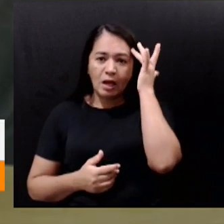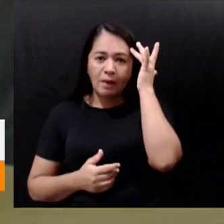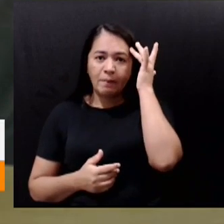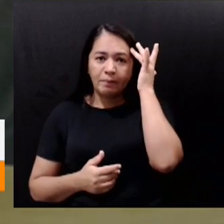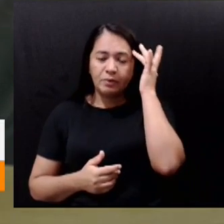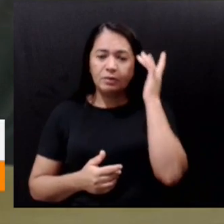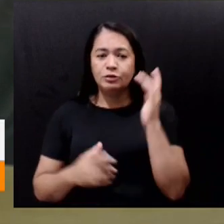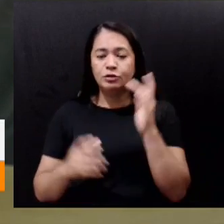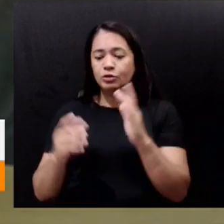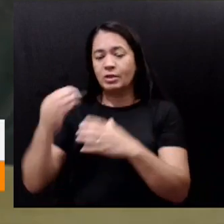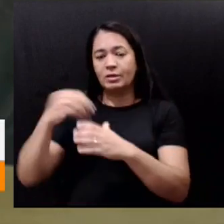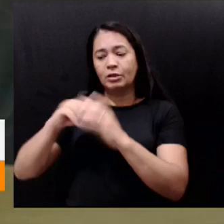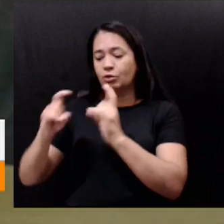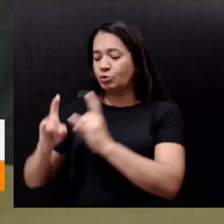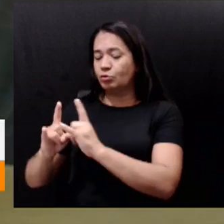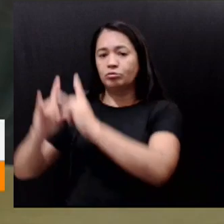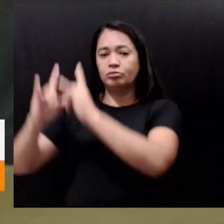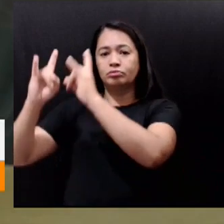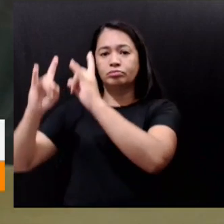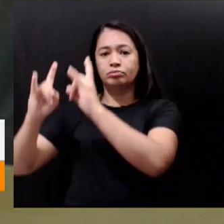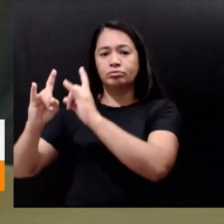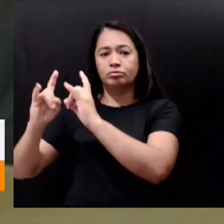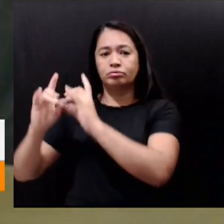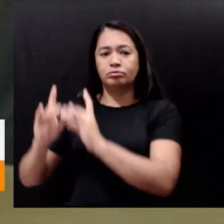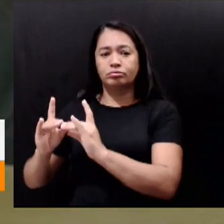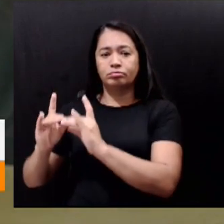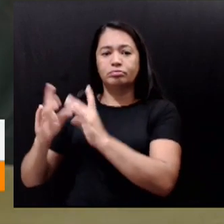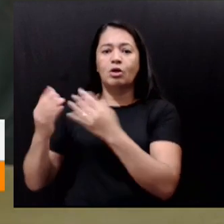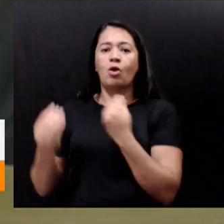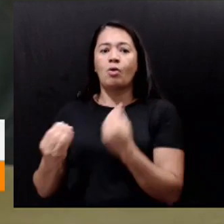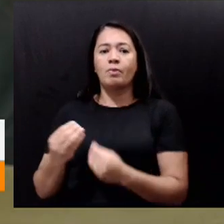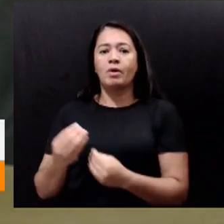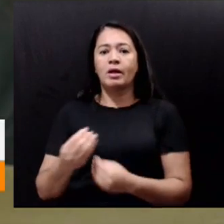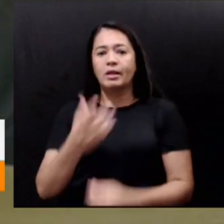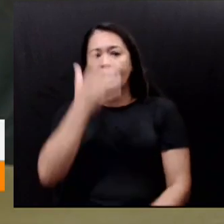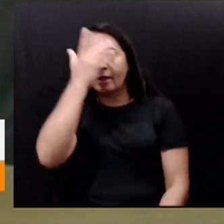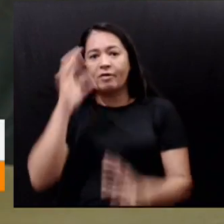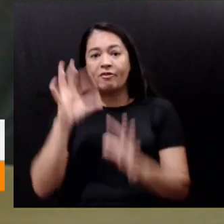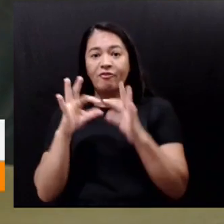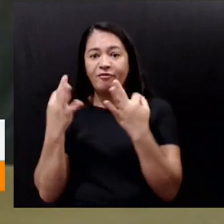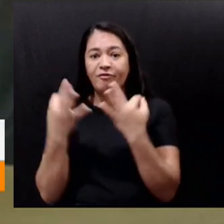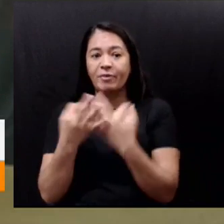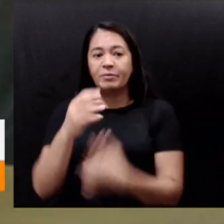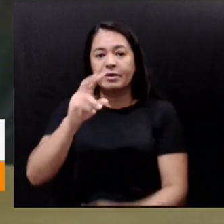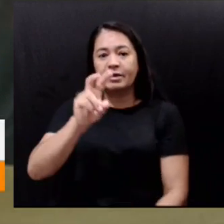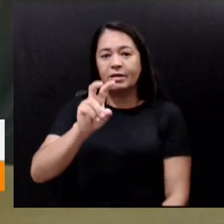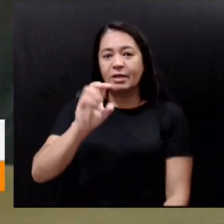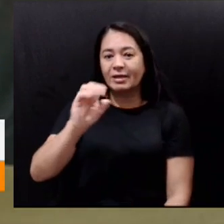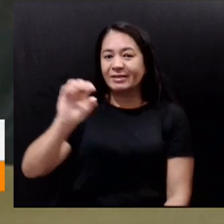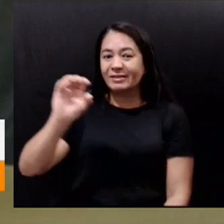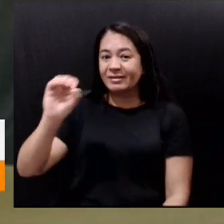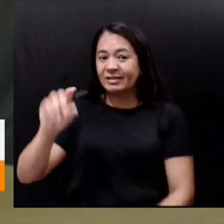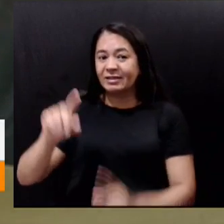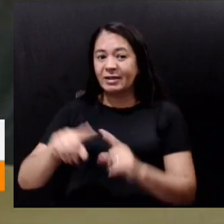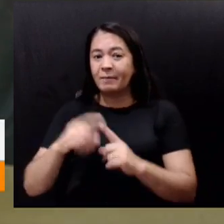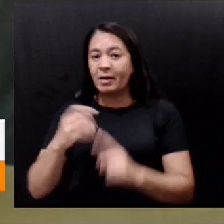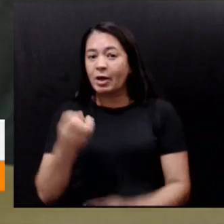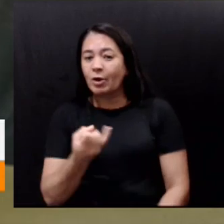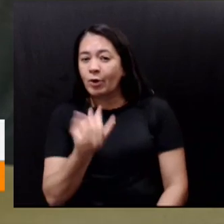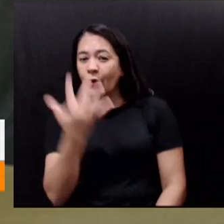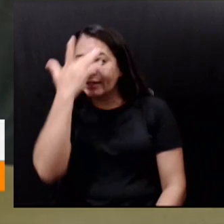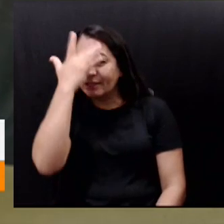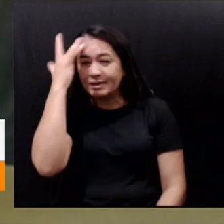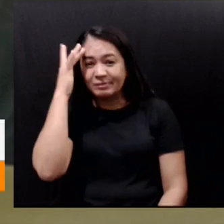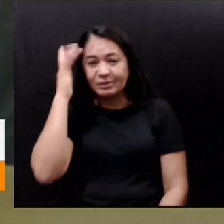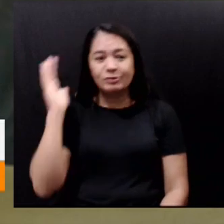condomínio, vamos colocar lá 500 famílias, mas quantas pessoas? Né? Se cada família tem aí no mínimo